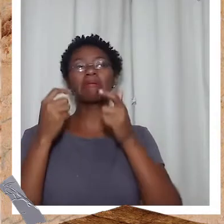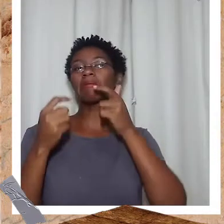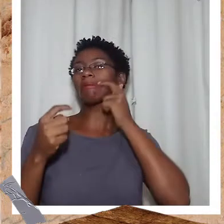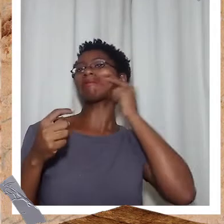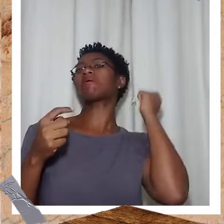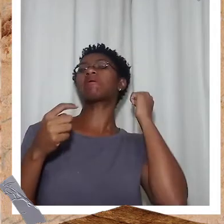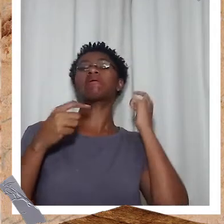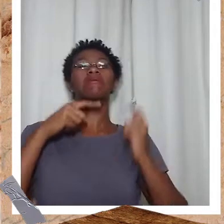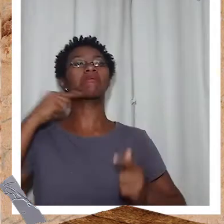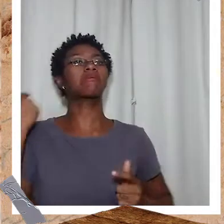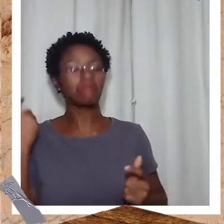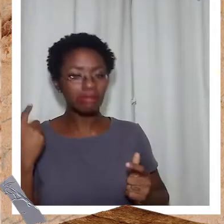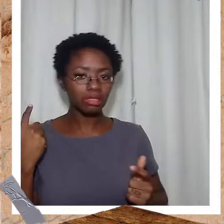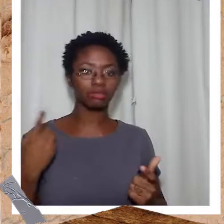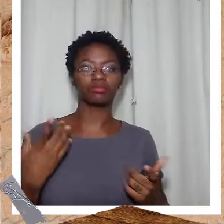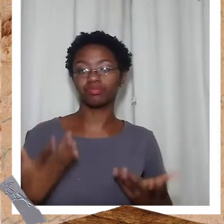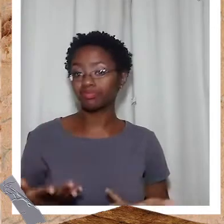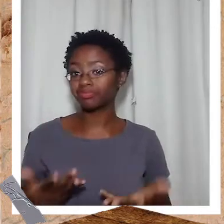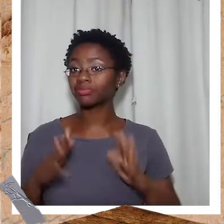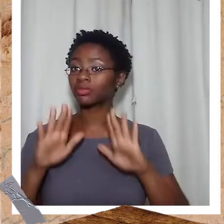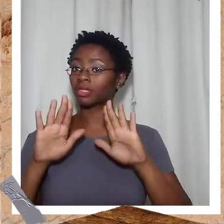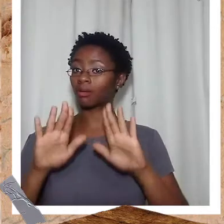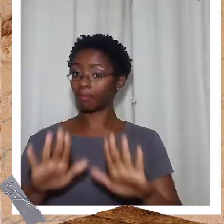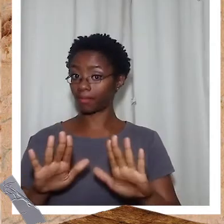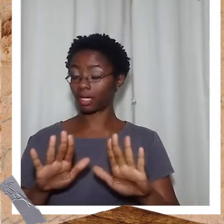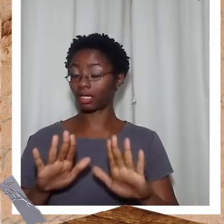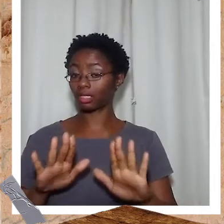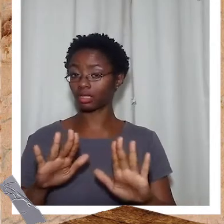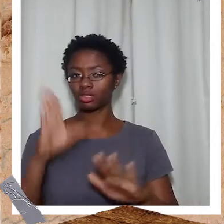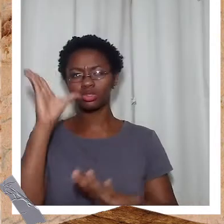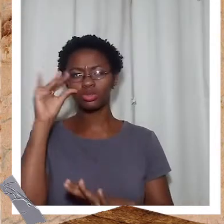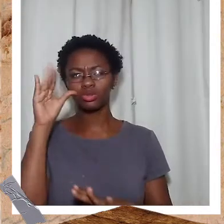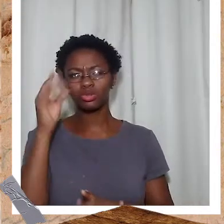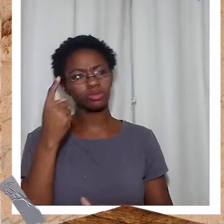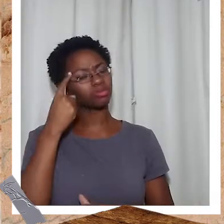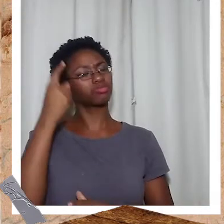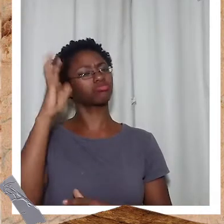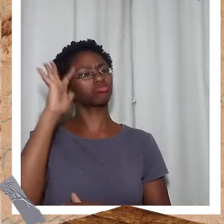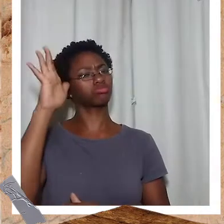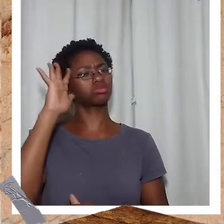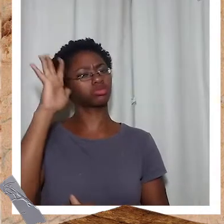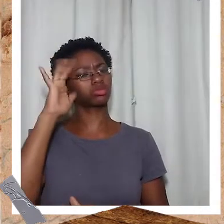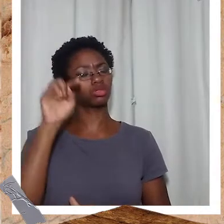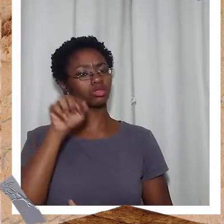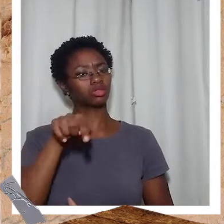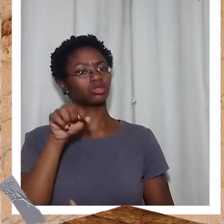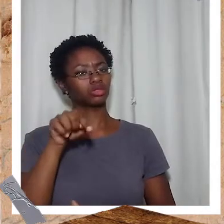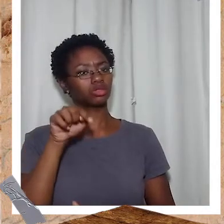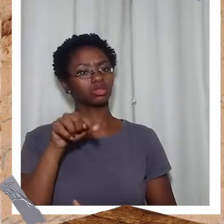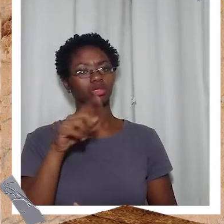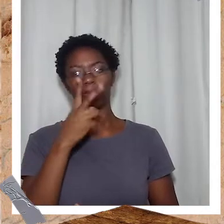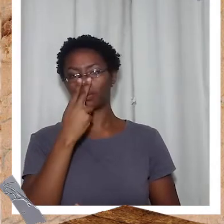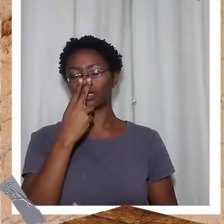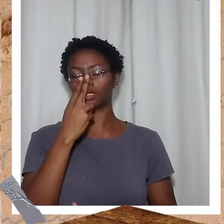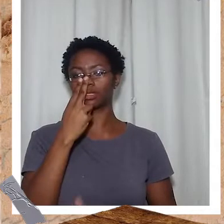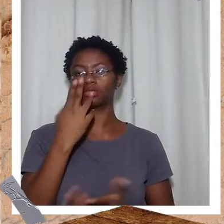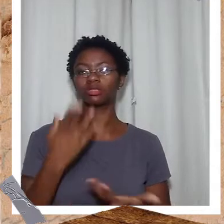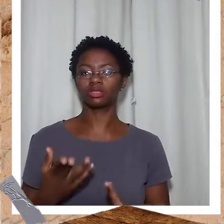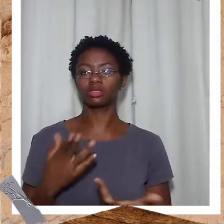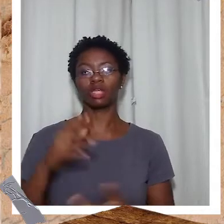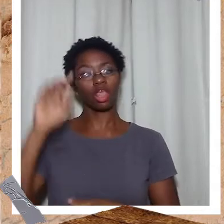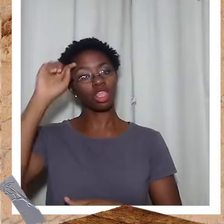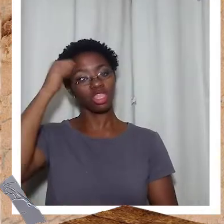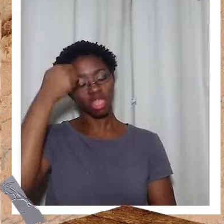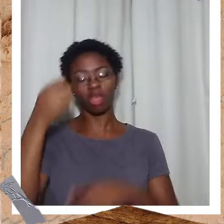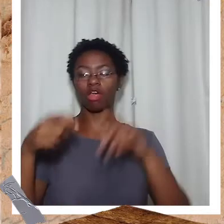marcas tribais, e é curioso pensar, né, nessa condição que logo depois vai se tornar uma condição de